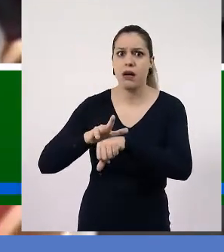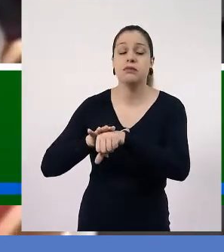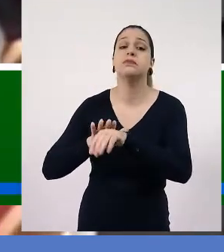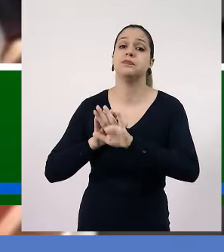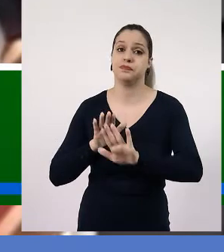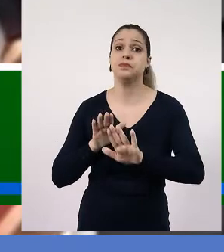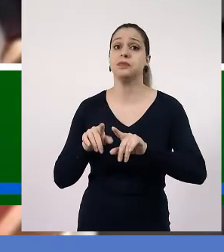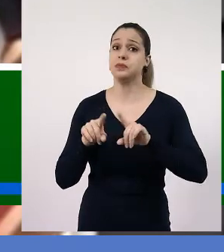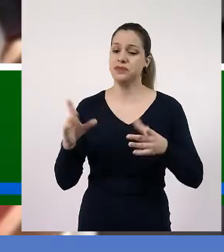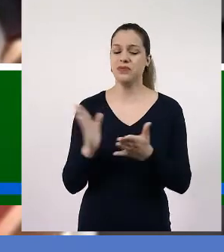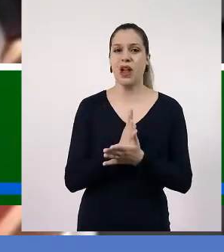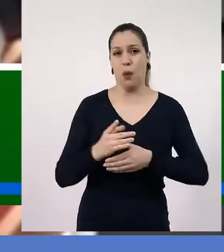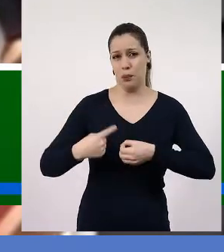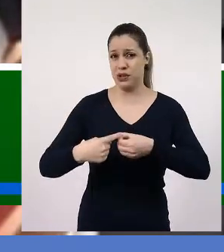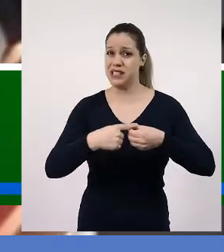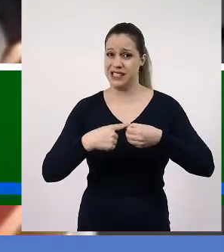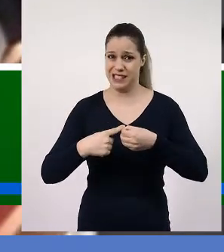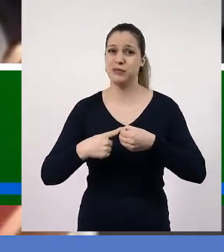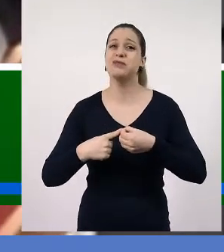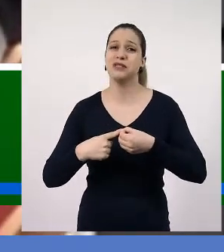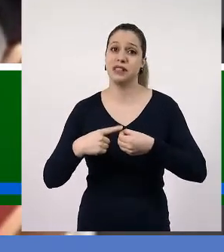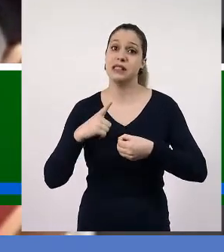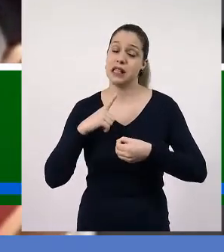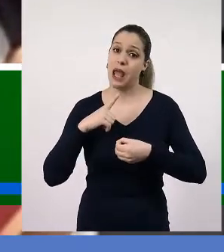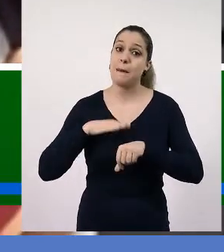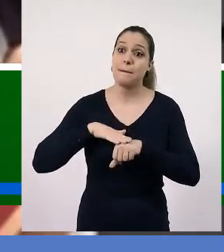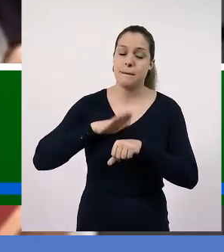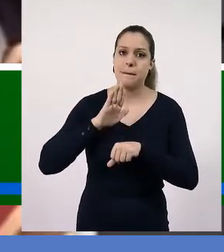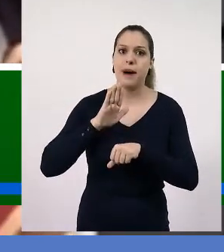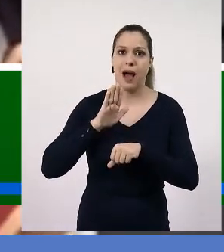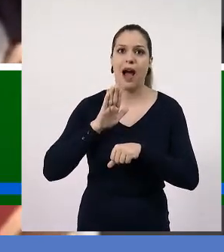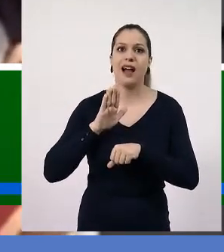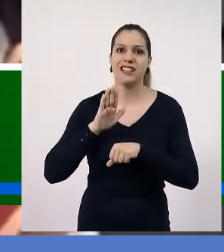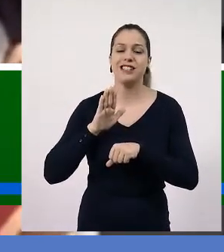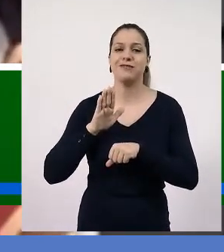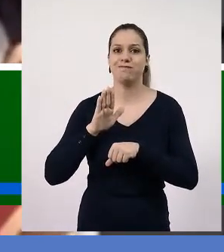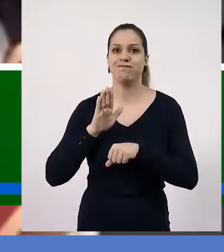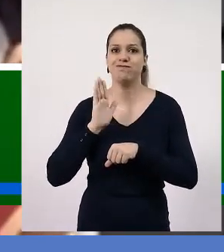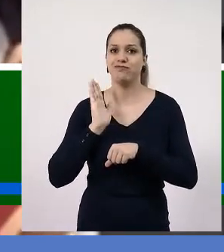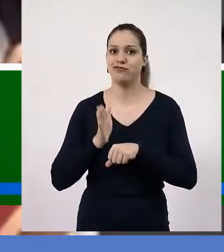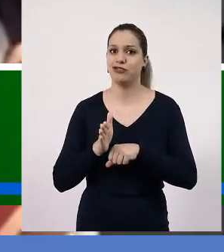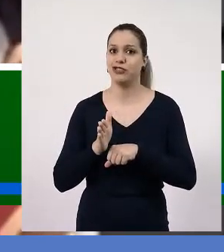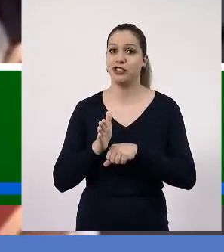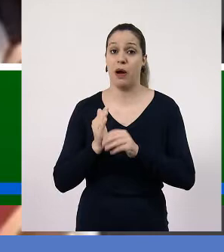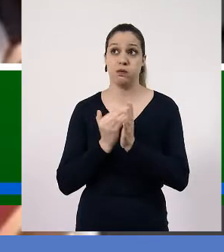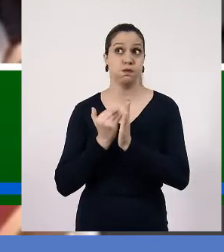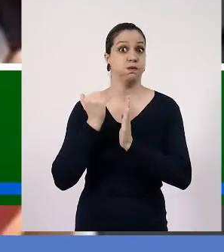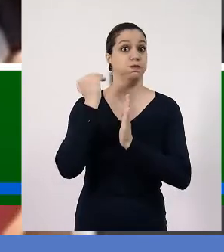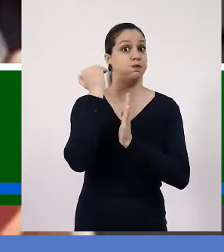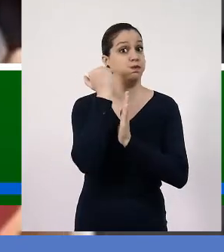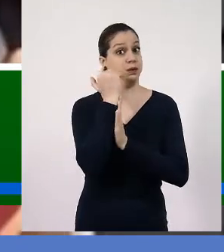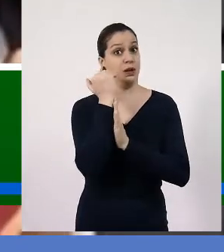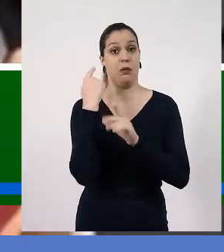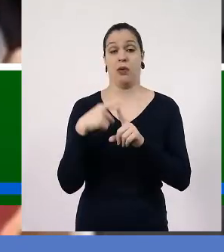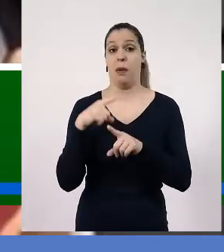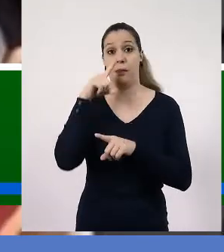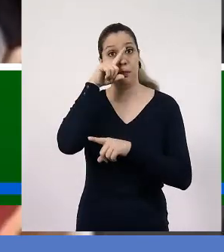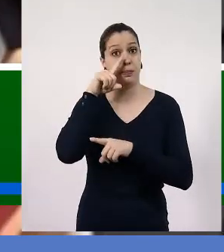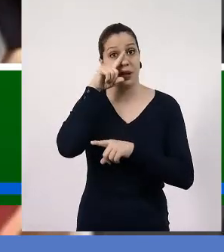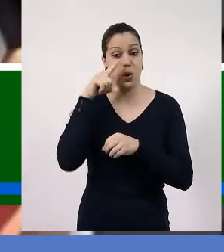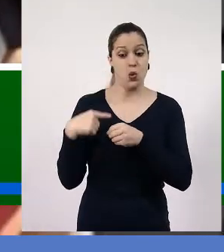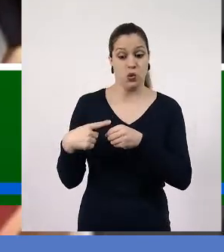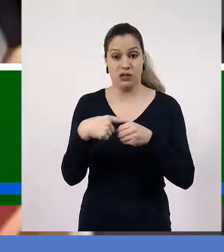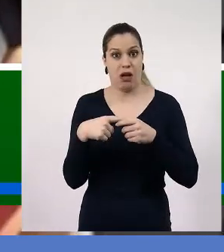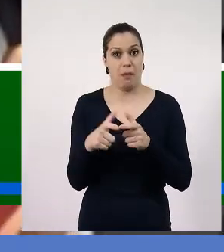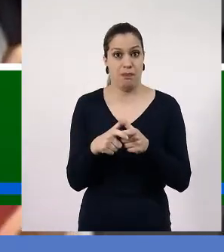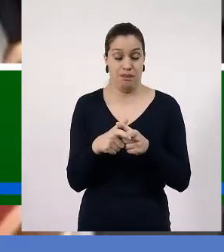acontecendo. Tem alguns municípios do interior do estado que foram afetados recentemente, e o índice já passa a ser alarmante, porque é um índice muito alto,